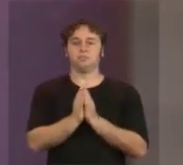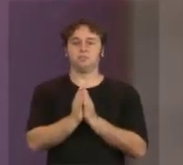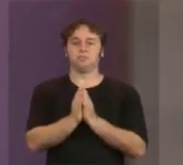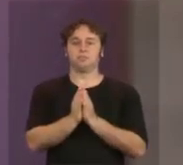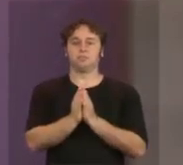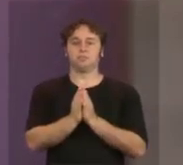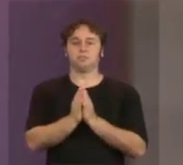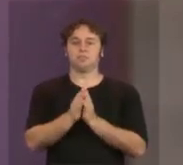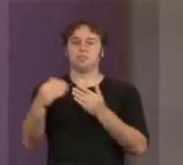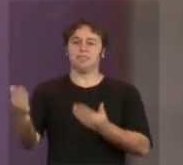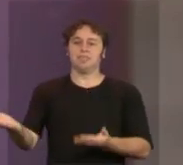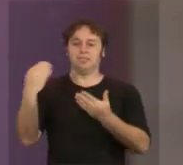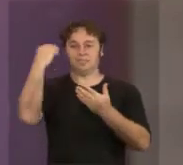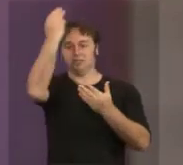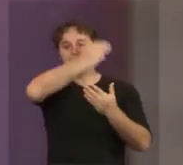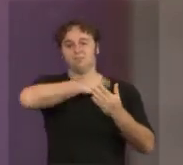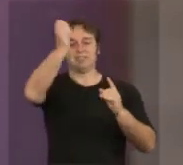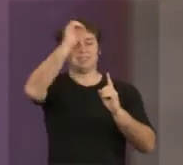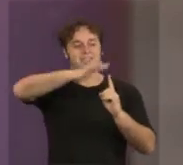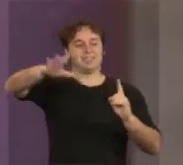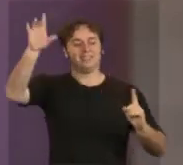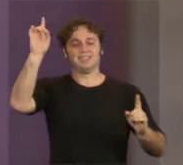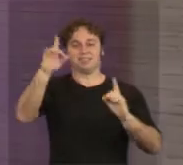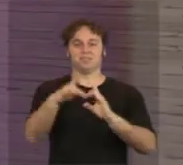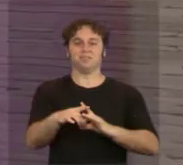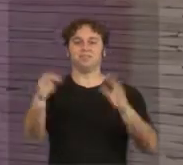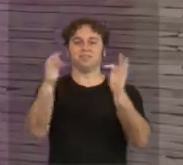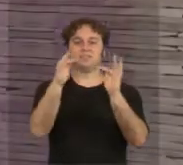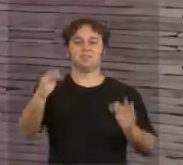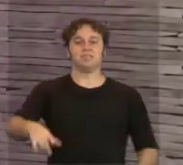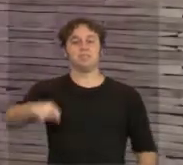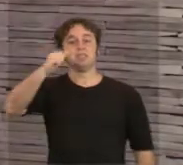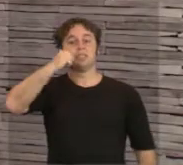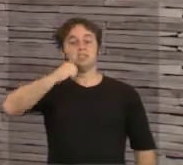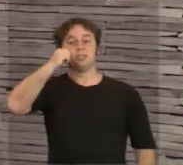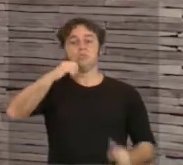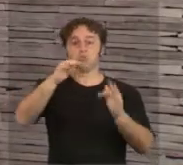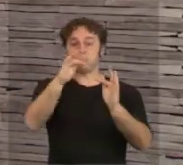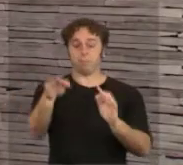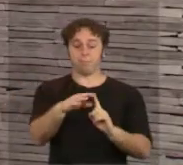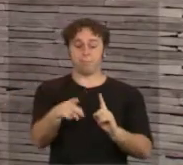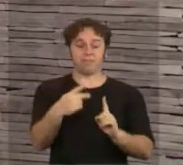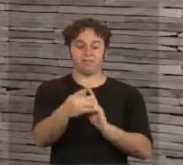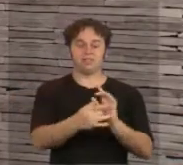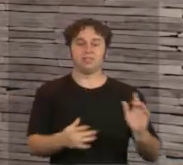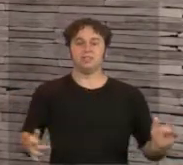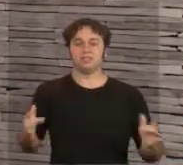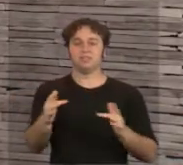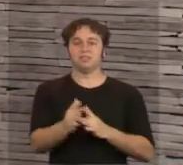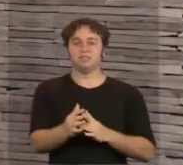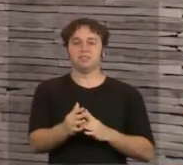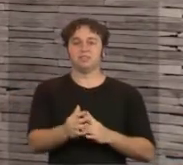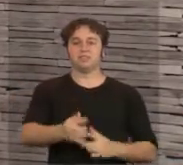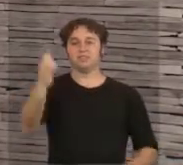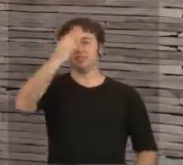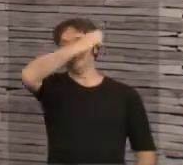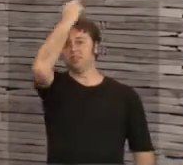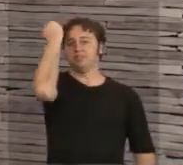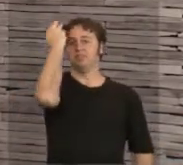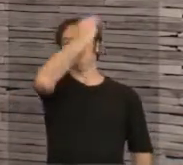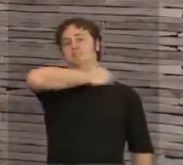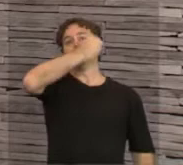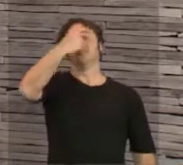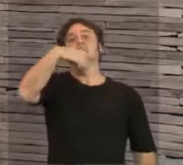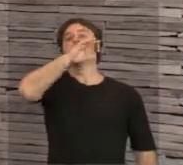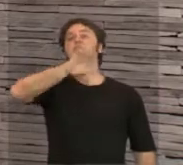morte. Amém. Ave Maria, cheia de graça, o Senhor é convosco. Bendita sois vós entre as mulheres, e bendito é o fruto do vosso